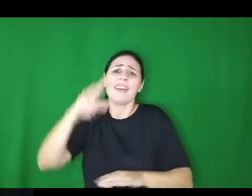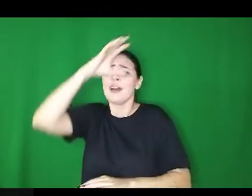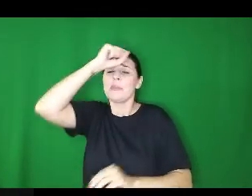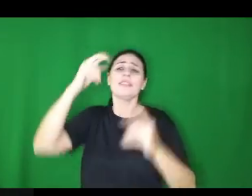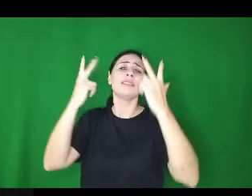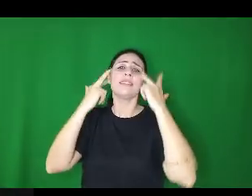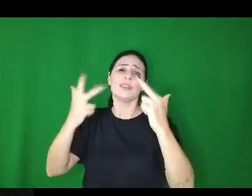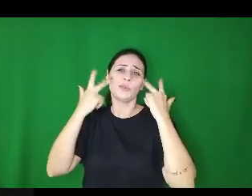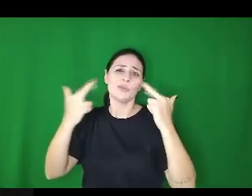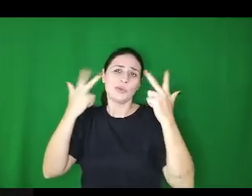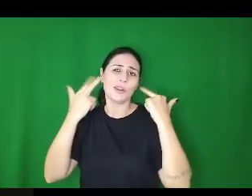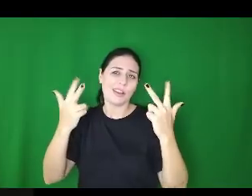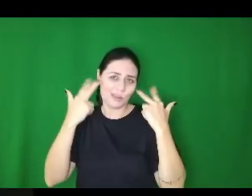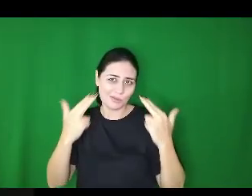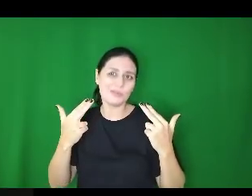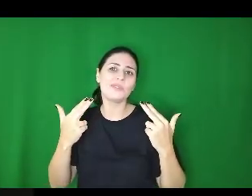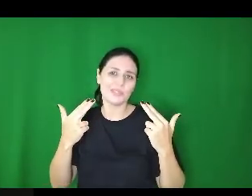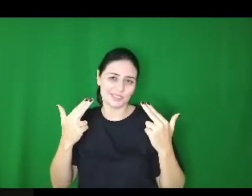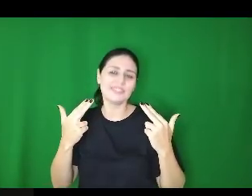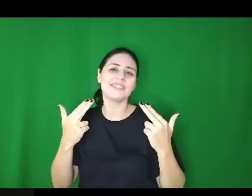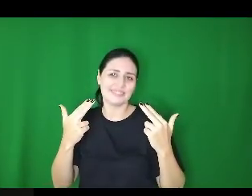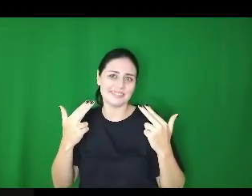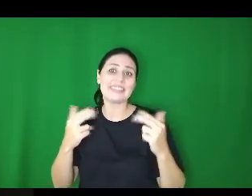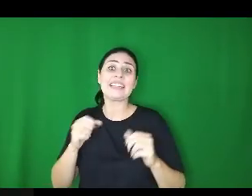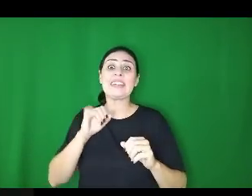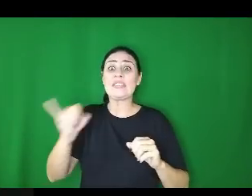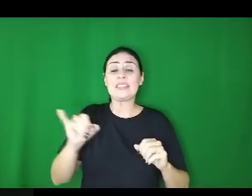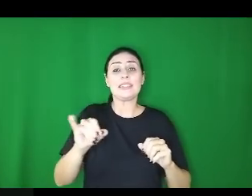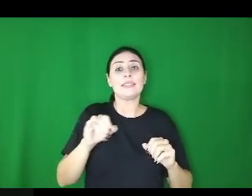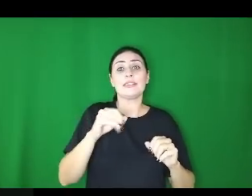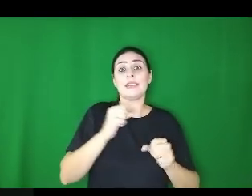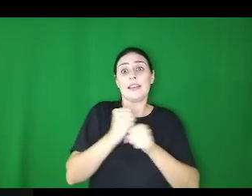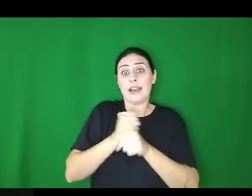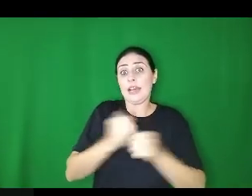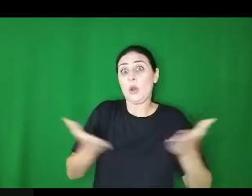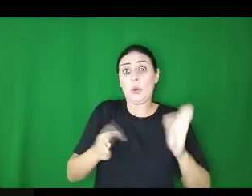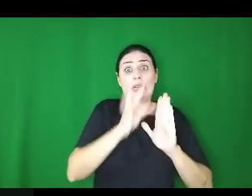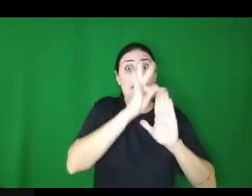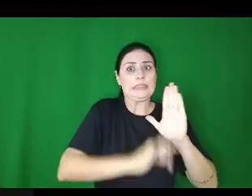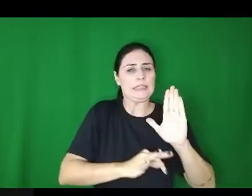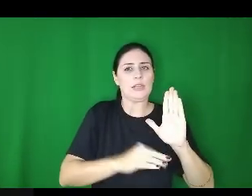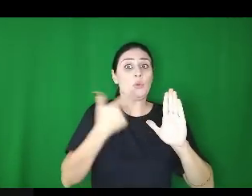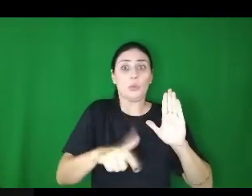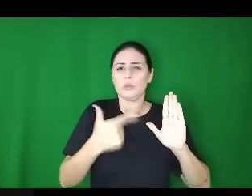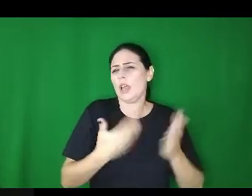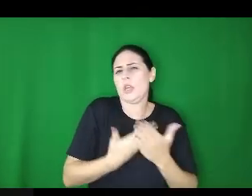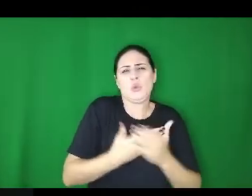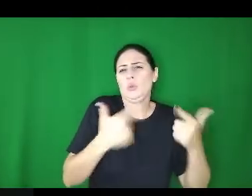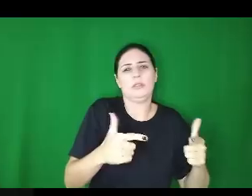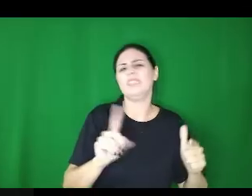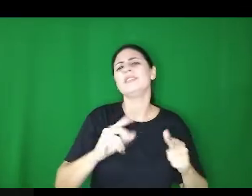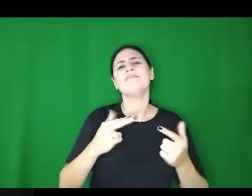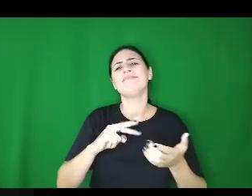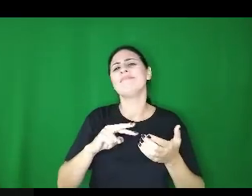pequena, essa noção de tempo é formada ali na escola, ela vai aprendendo. Então, você tem lá coisas para pintar,